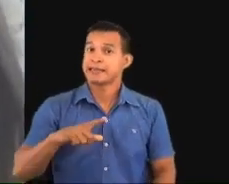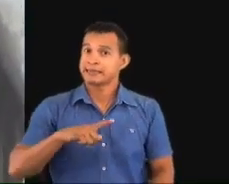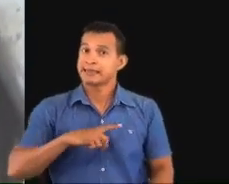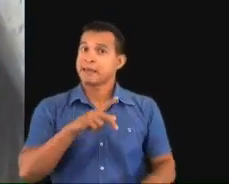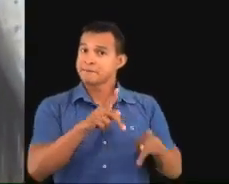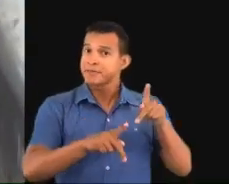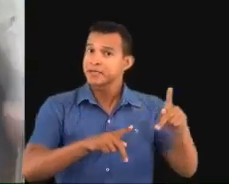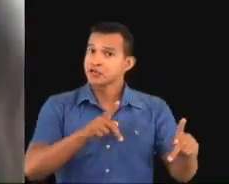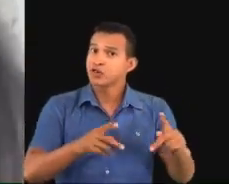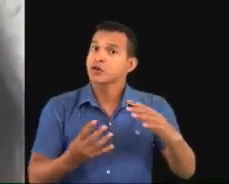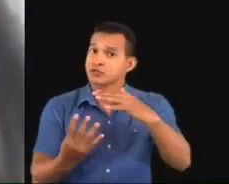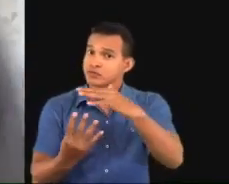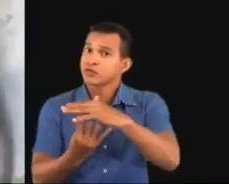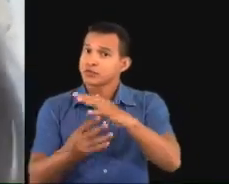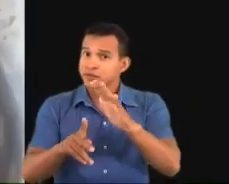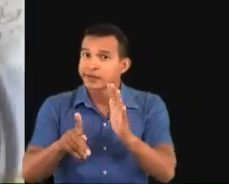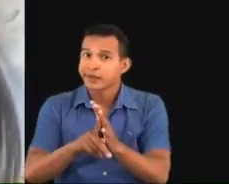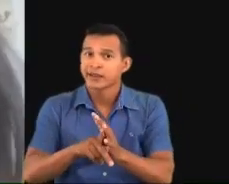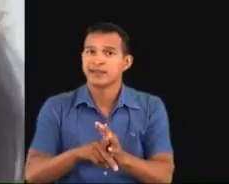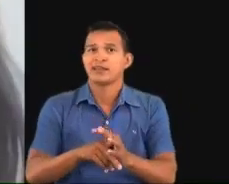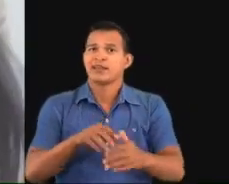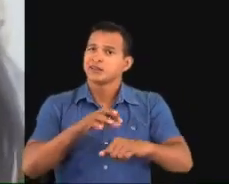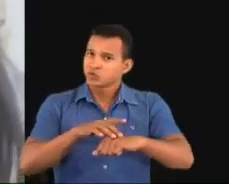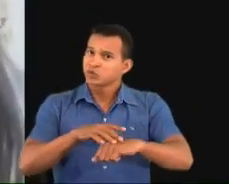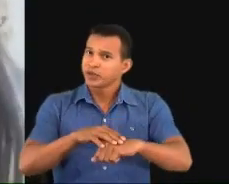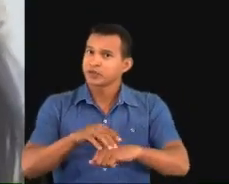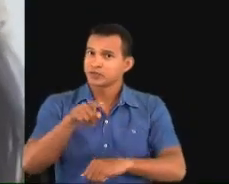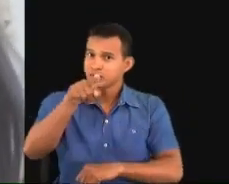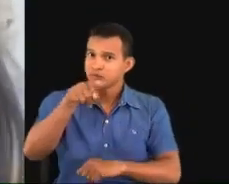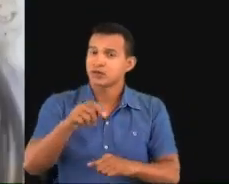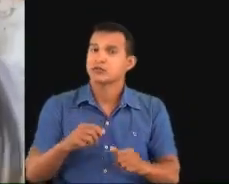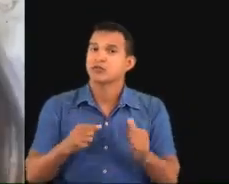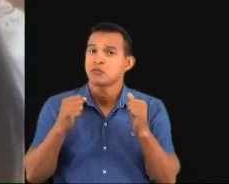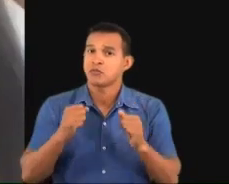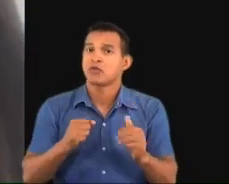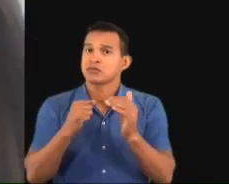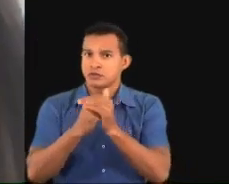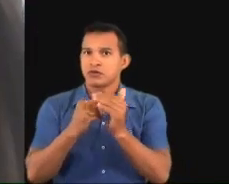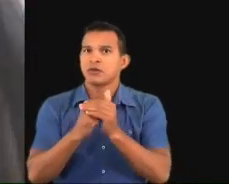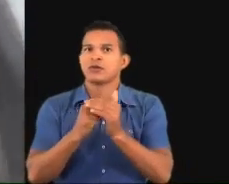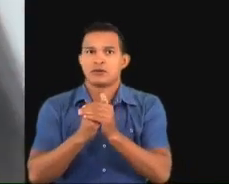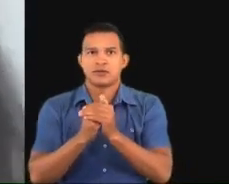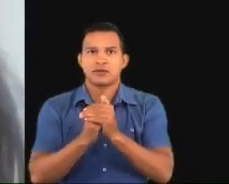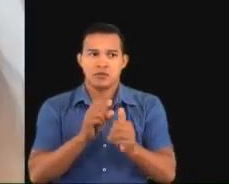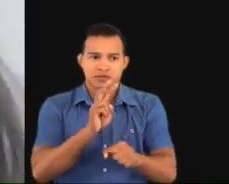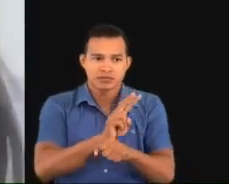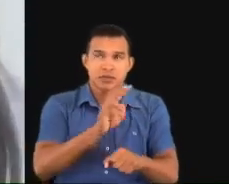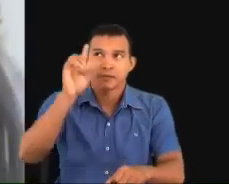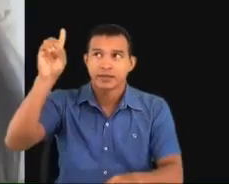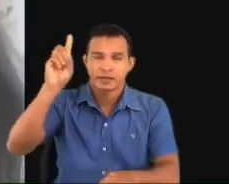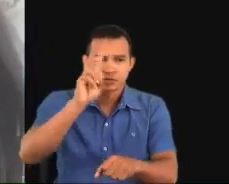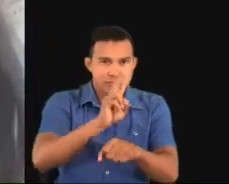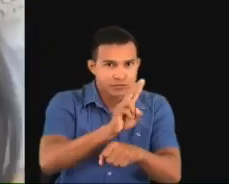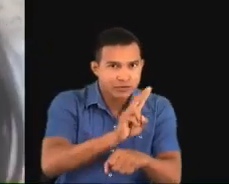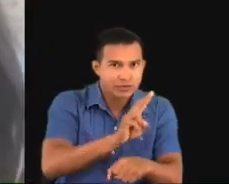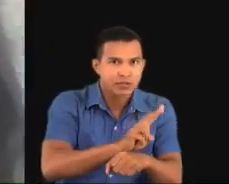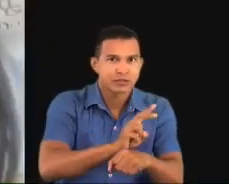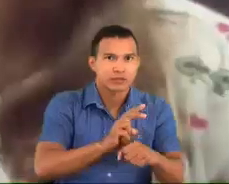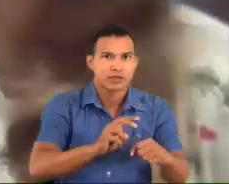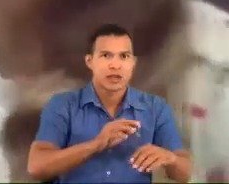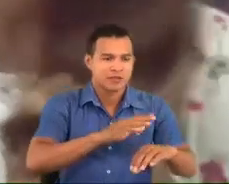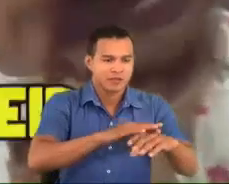que têm, os familiares têm pego essa doença, então a gente sempre possa orar para que o Senhor proteja e restaure a